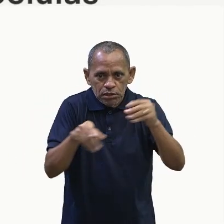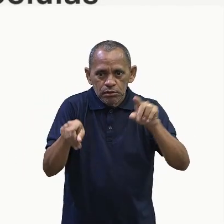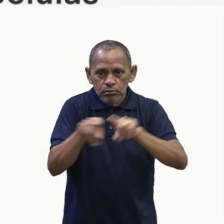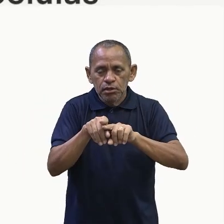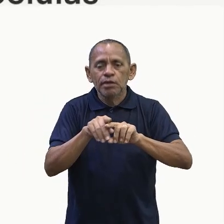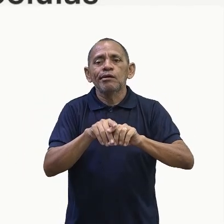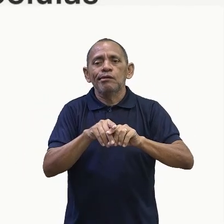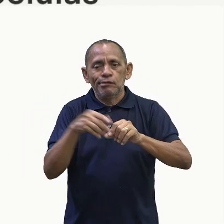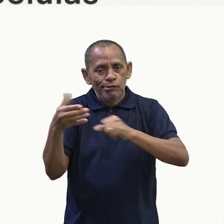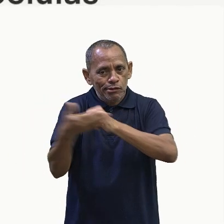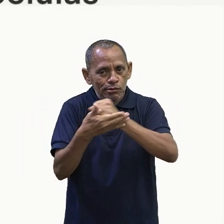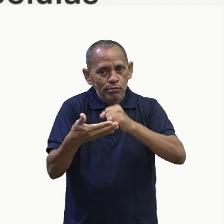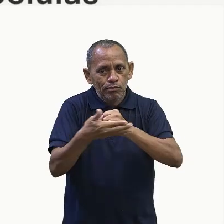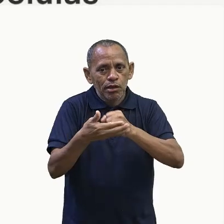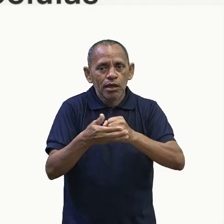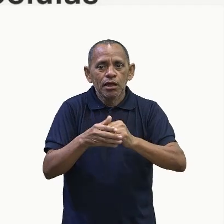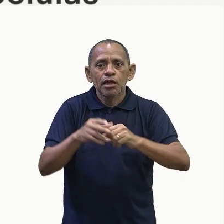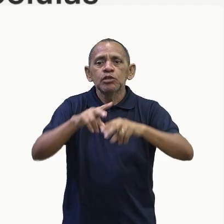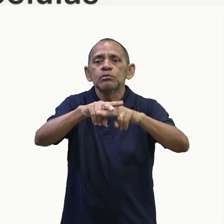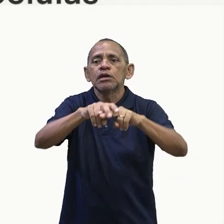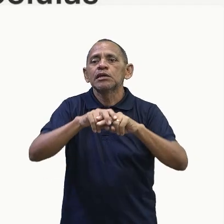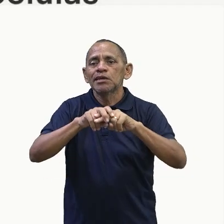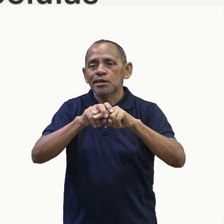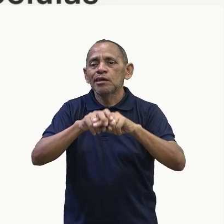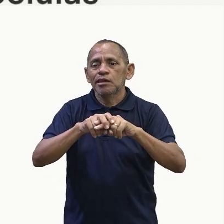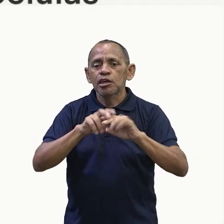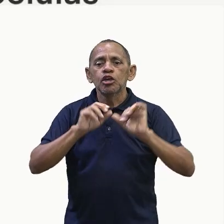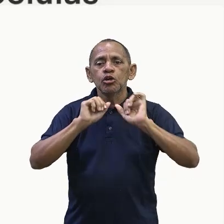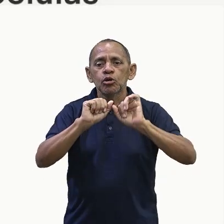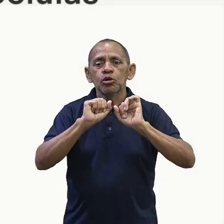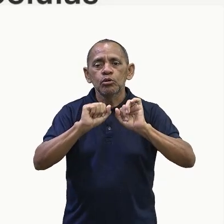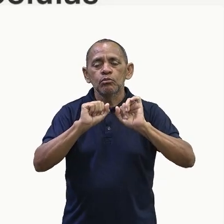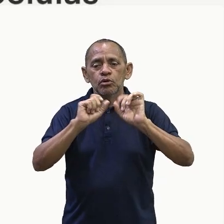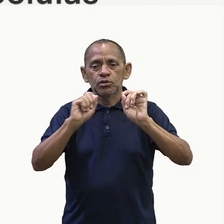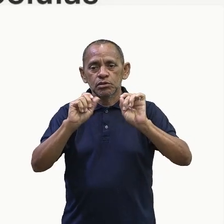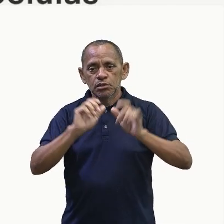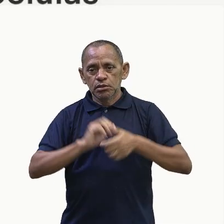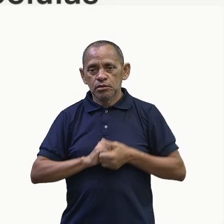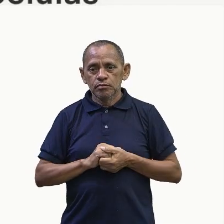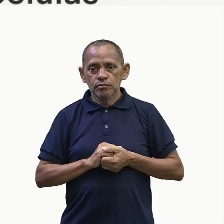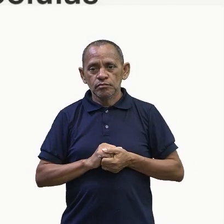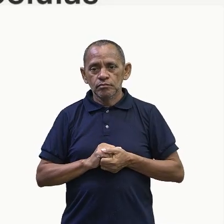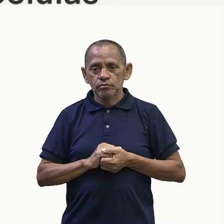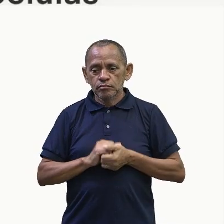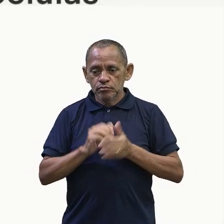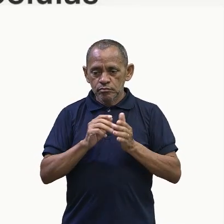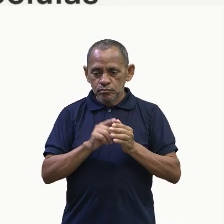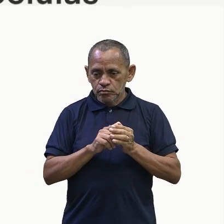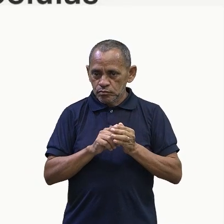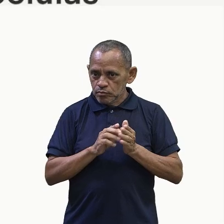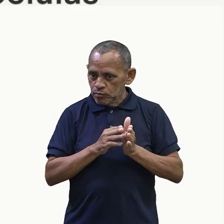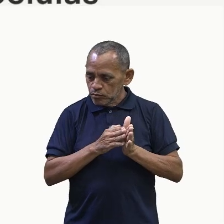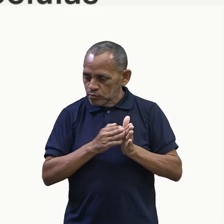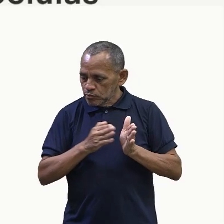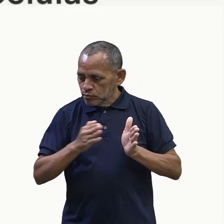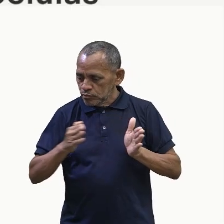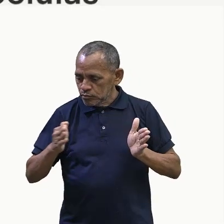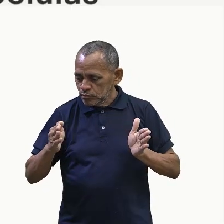dessas bases para que então ele possa, ao longo de um tempo,